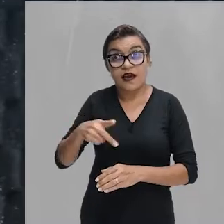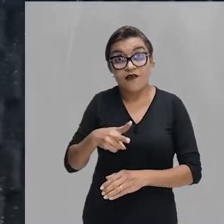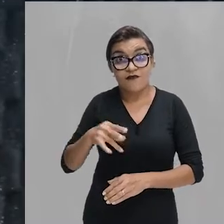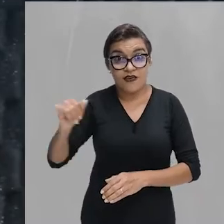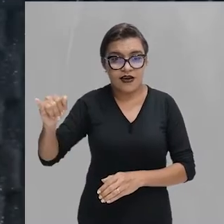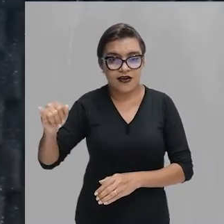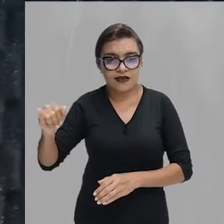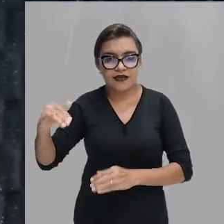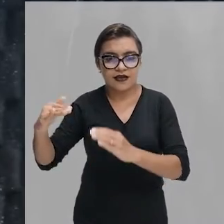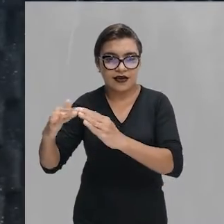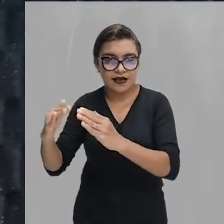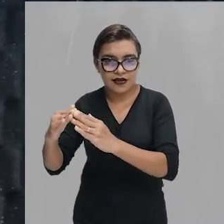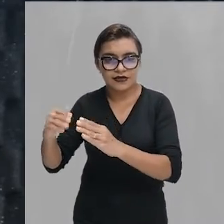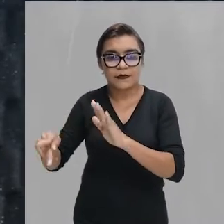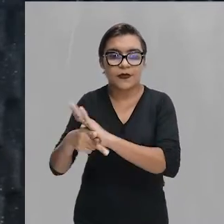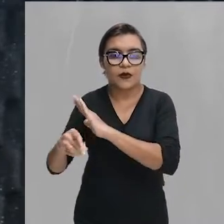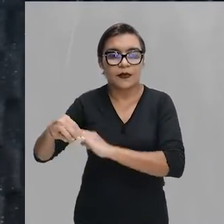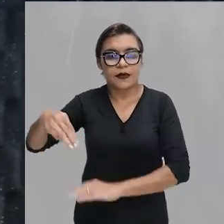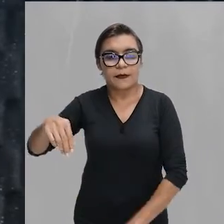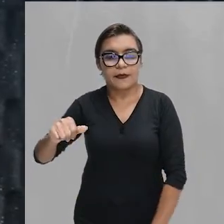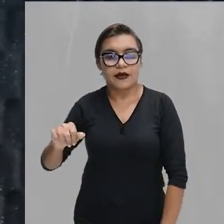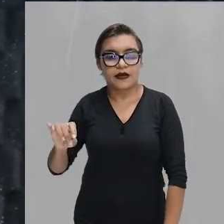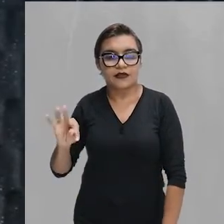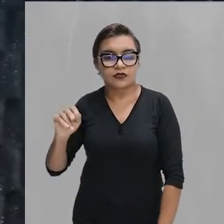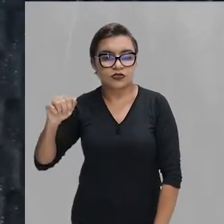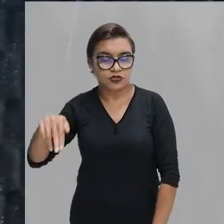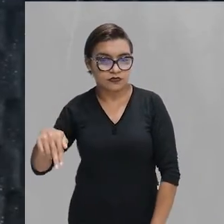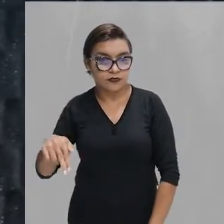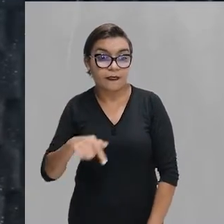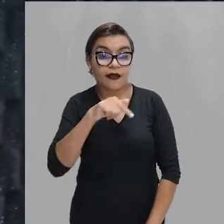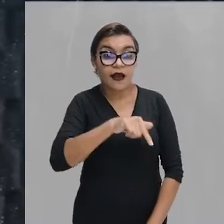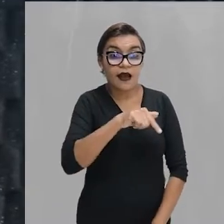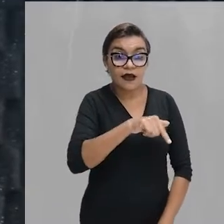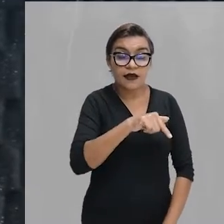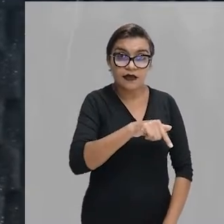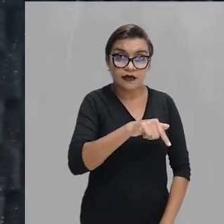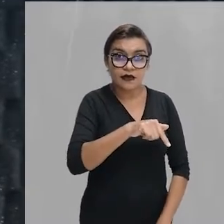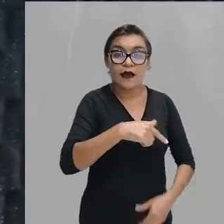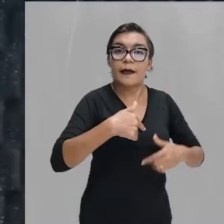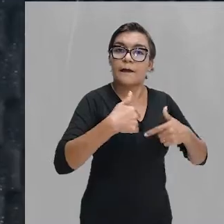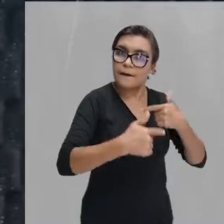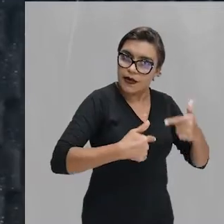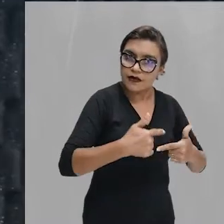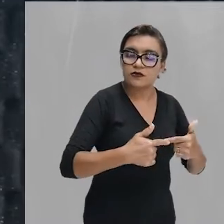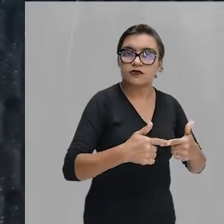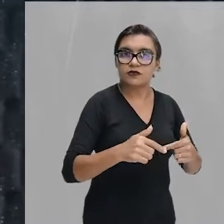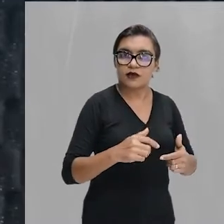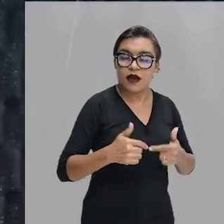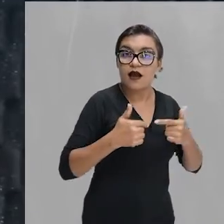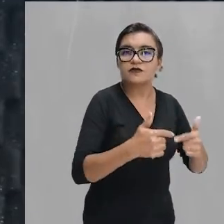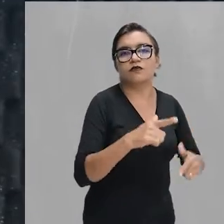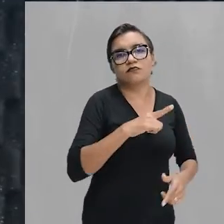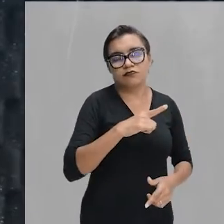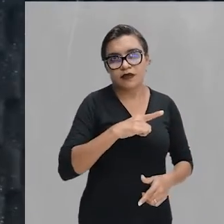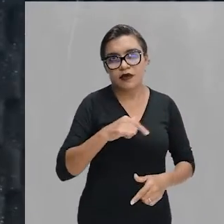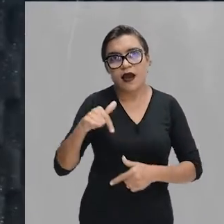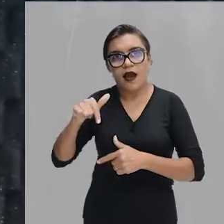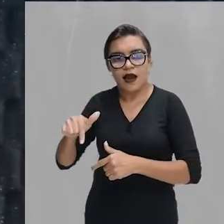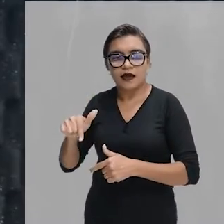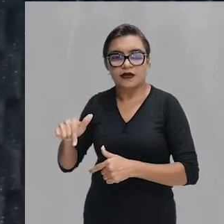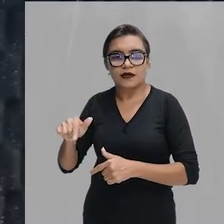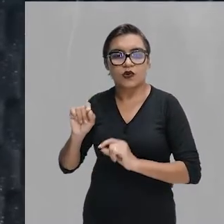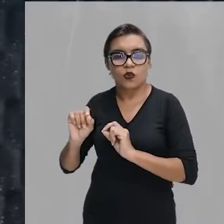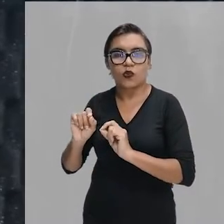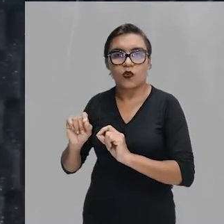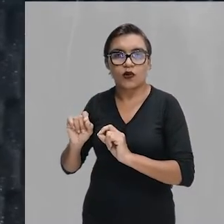Martim. Uma, ela pratica a ação, ela sofre e pratica, e a outra, não. Então, o